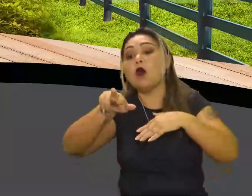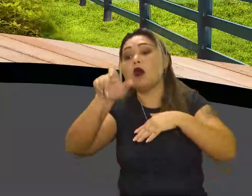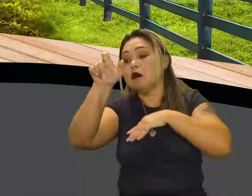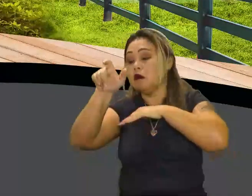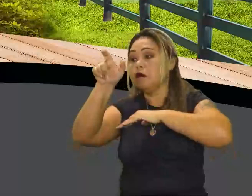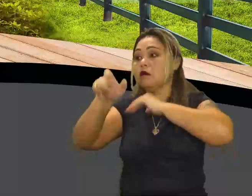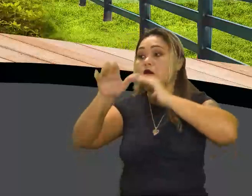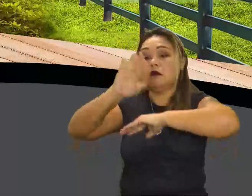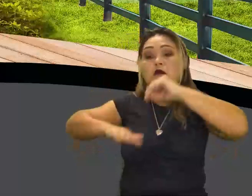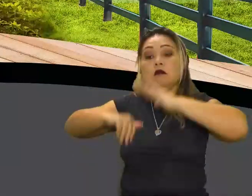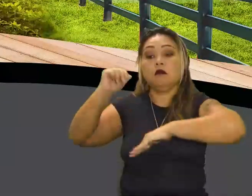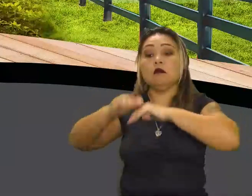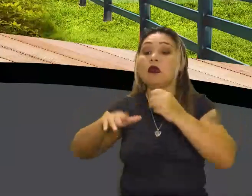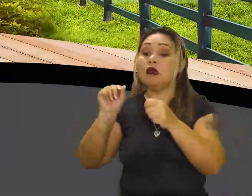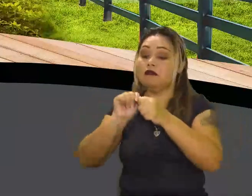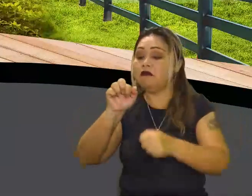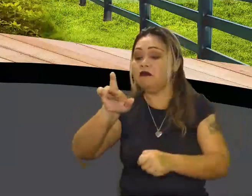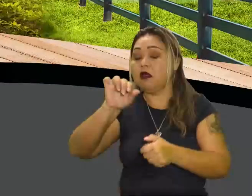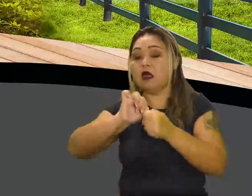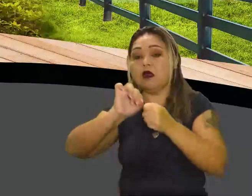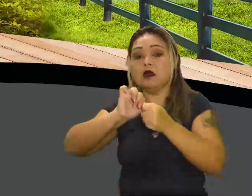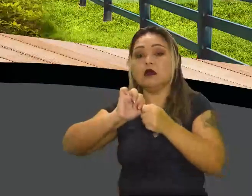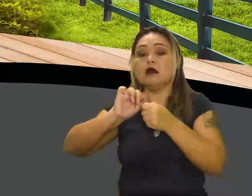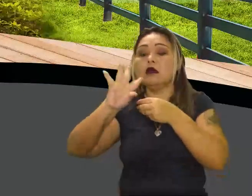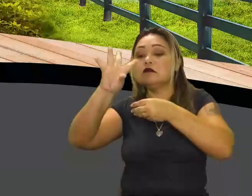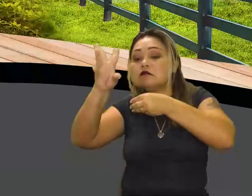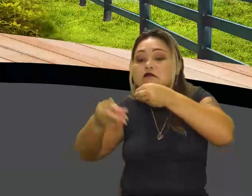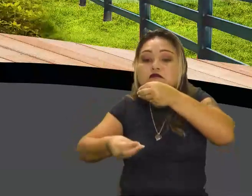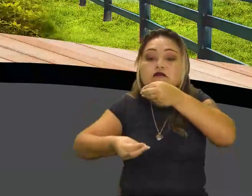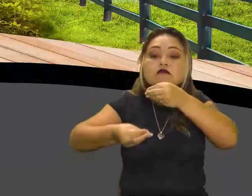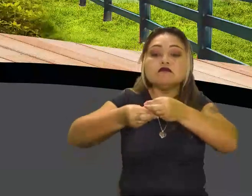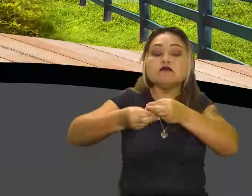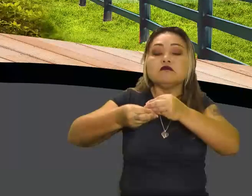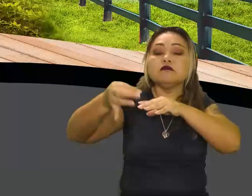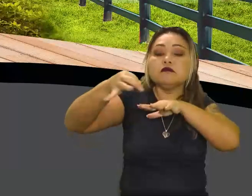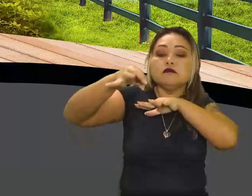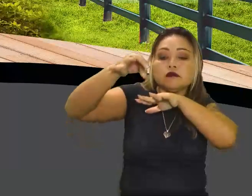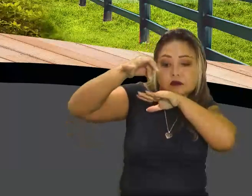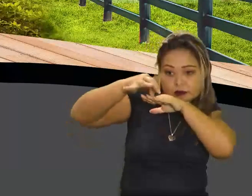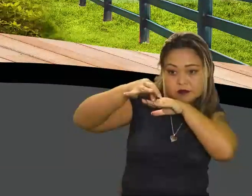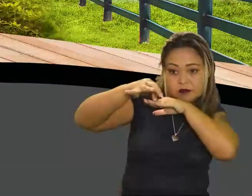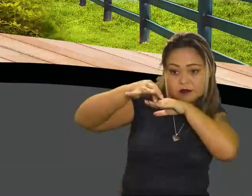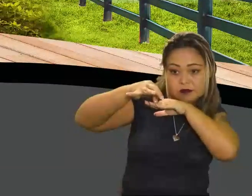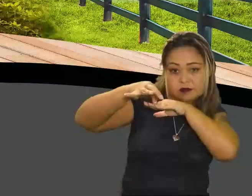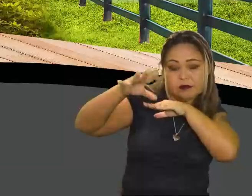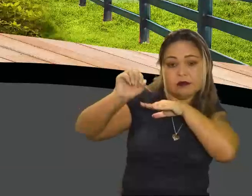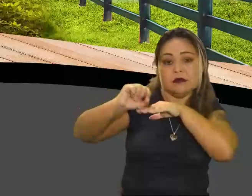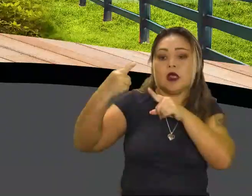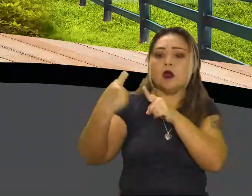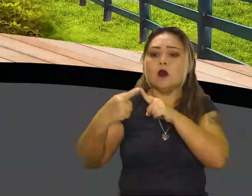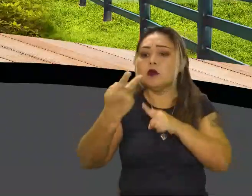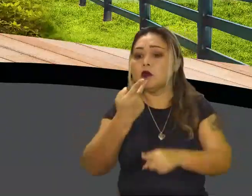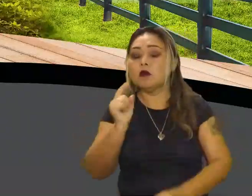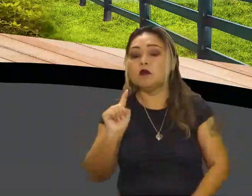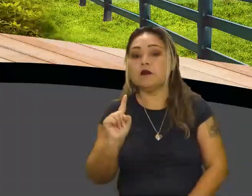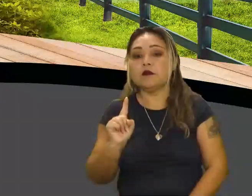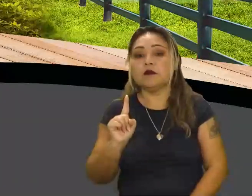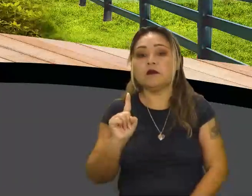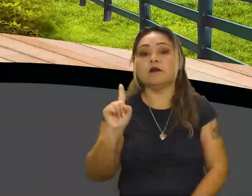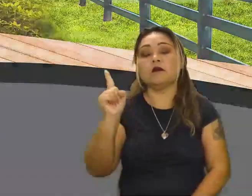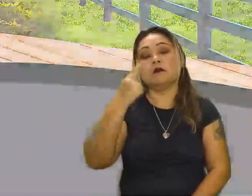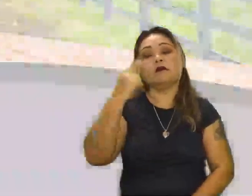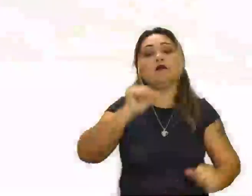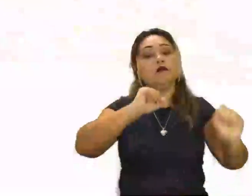ranicultor que faz ração e faz uma suplementação com inseto. Por que o senhor está falando isso? Lá